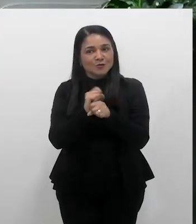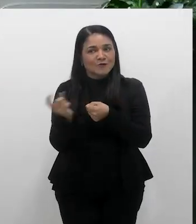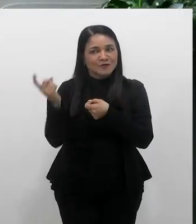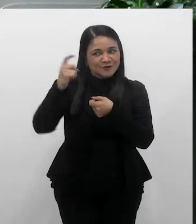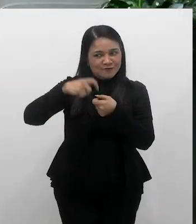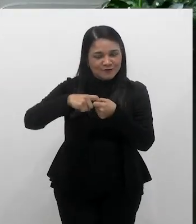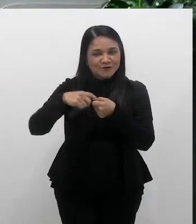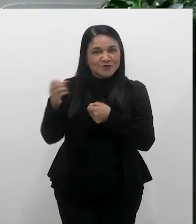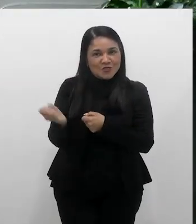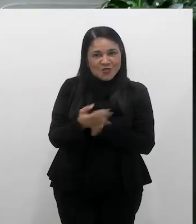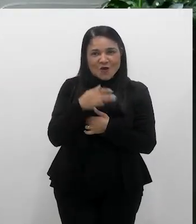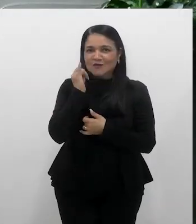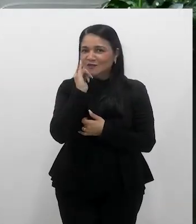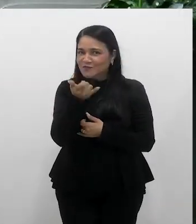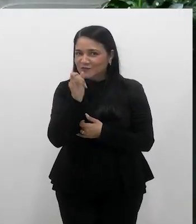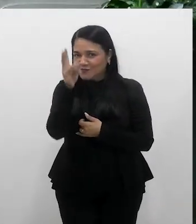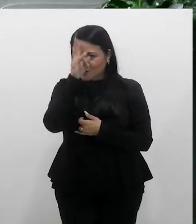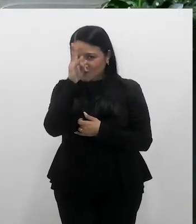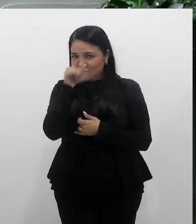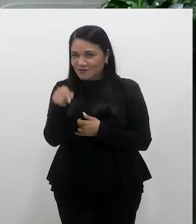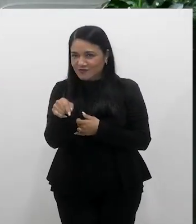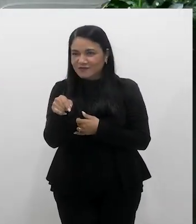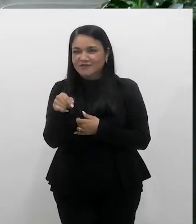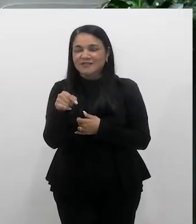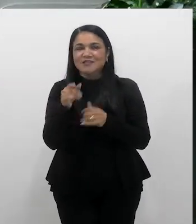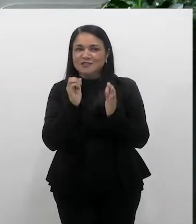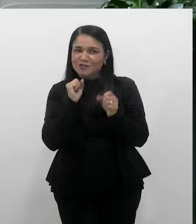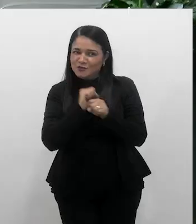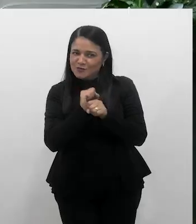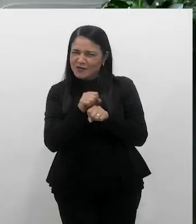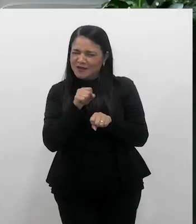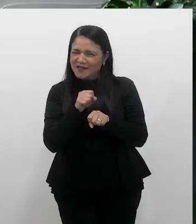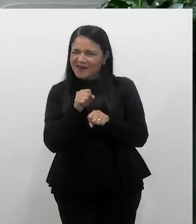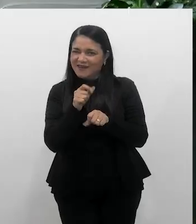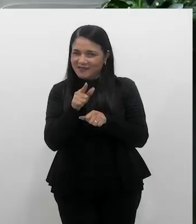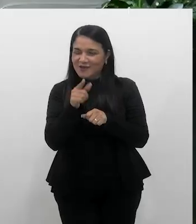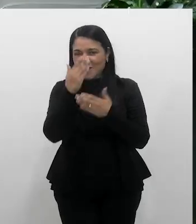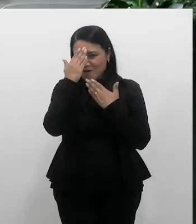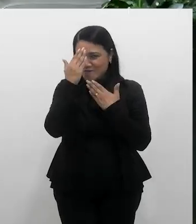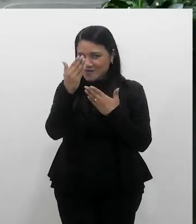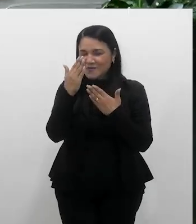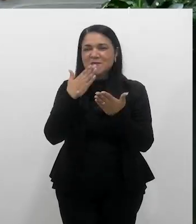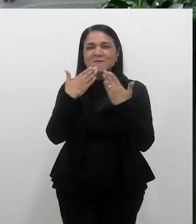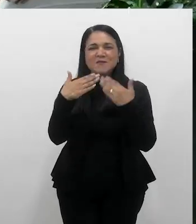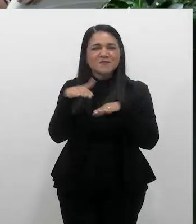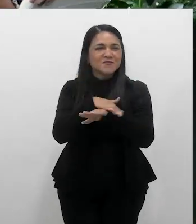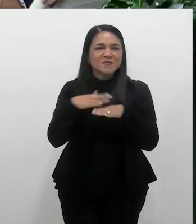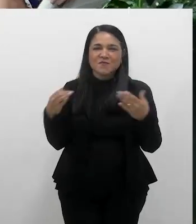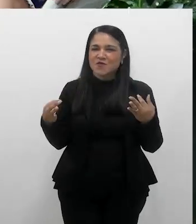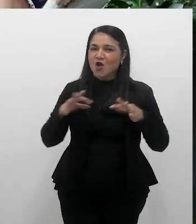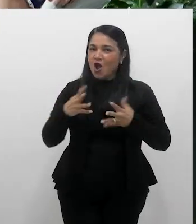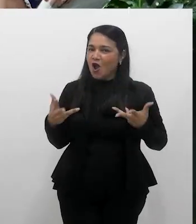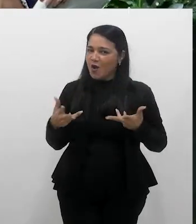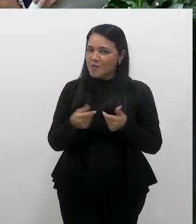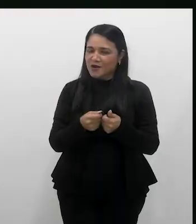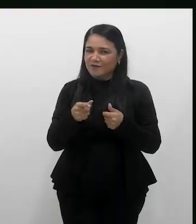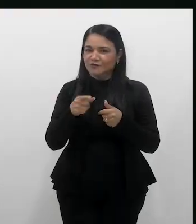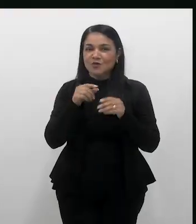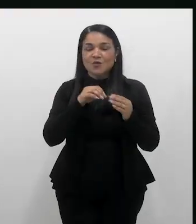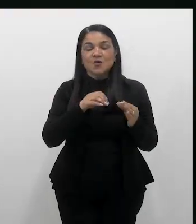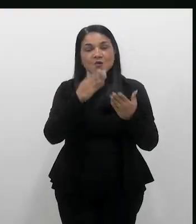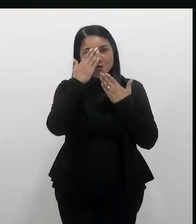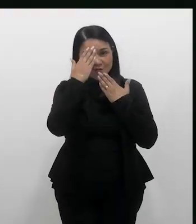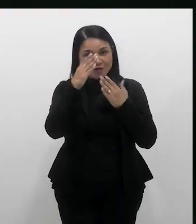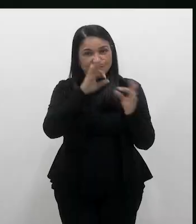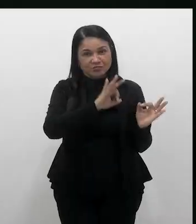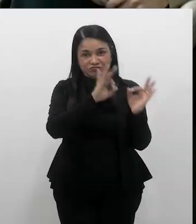E eu espero que vocês voltem para contar outras novidades. A gente vai ficando por aqui esperando as próximas. Obrigado, gente. Foi um papo ótimo. Muito